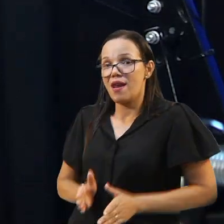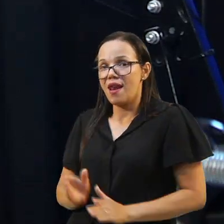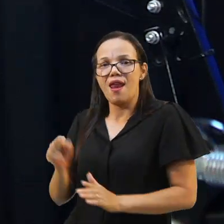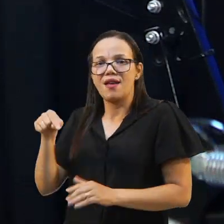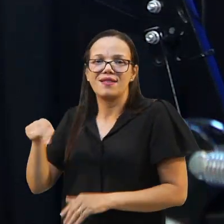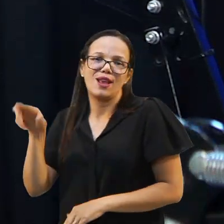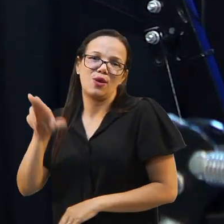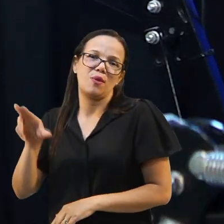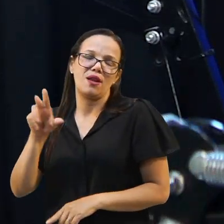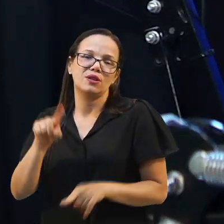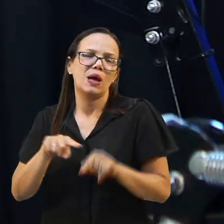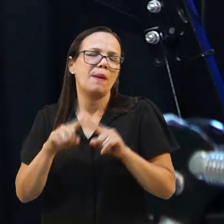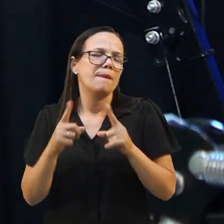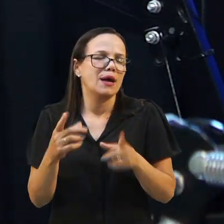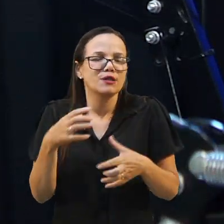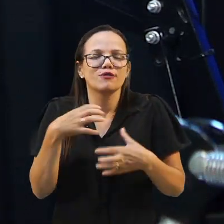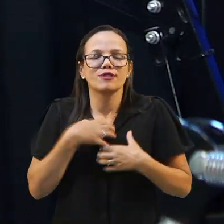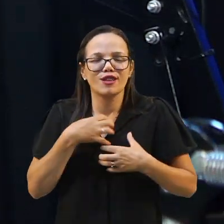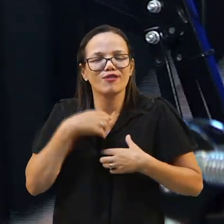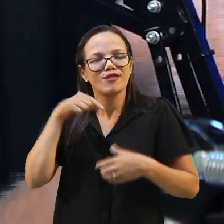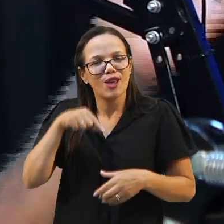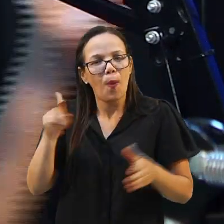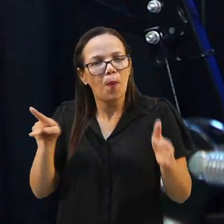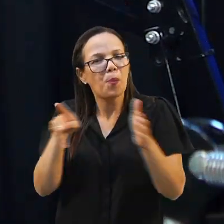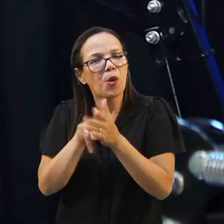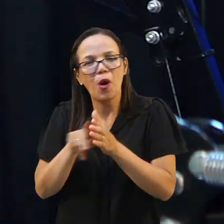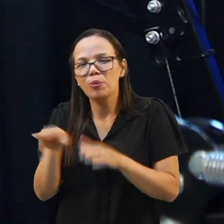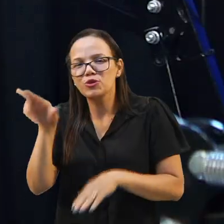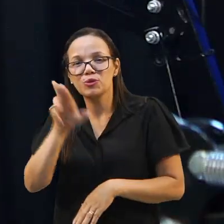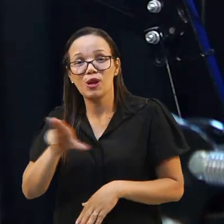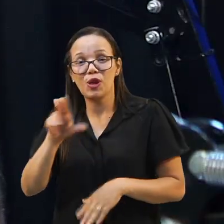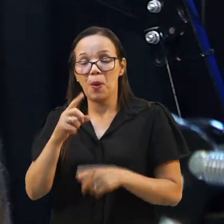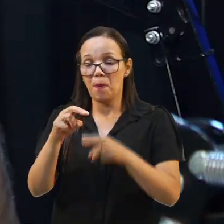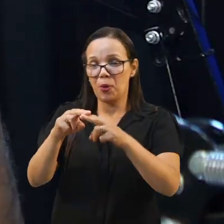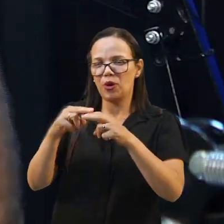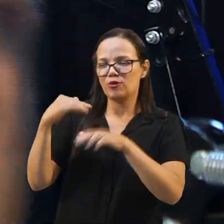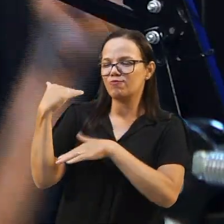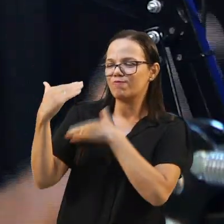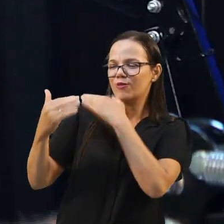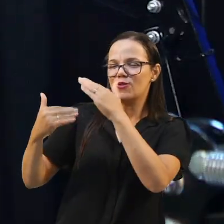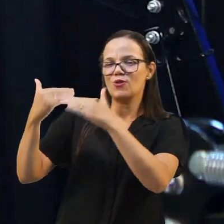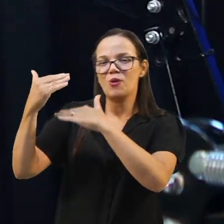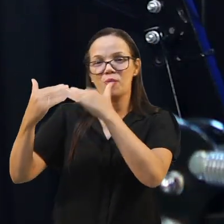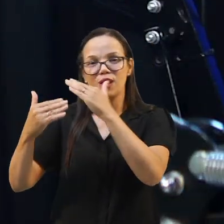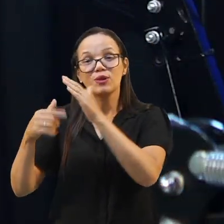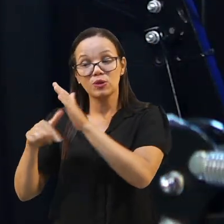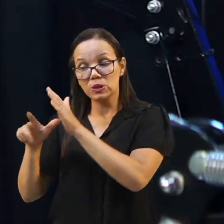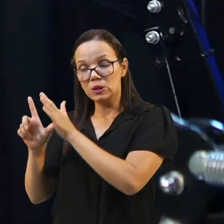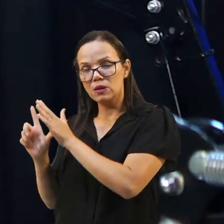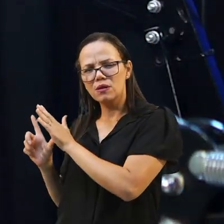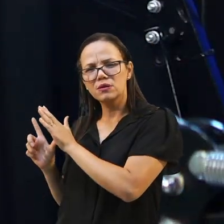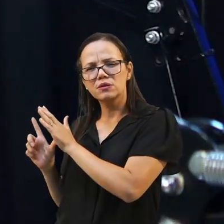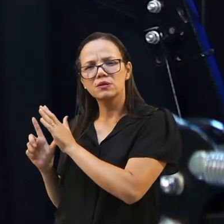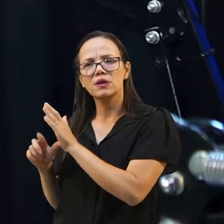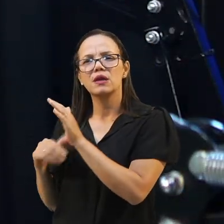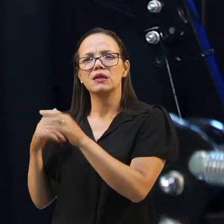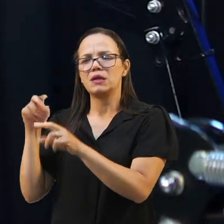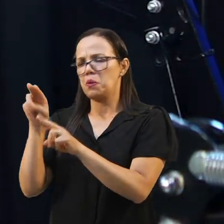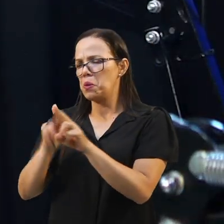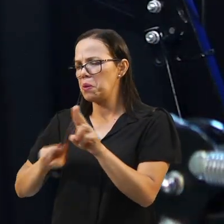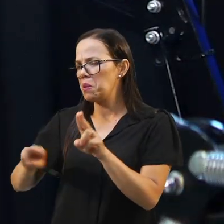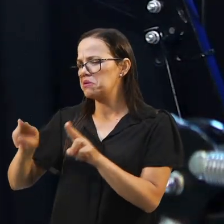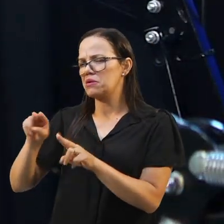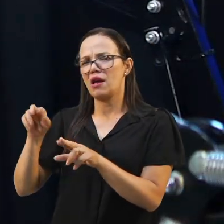nascido em Uberlândia. E pelo desenvolvimento das atividades na universidade,